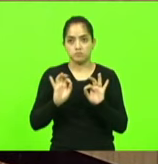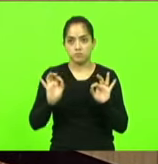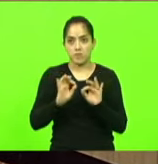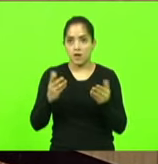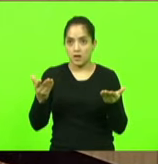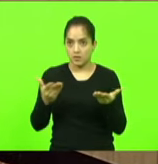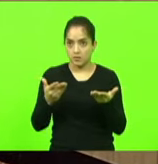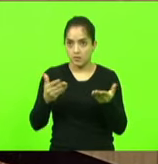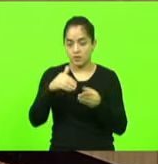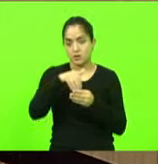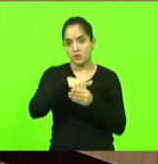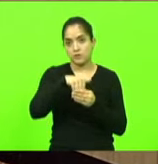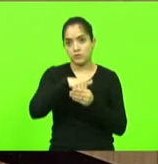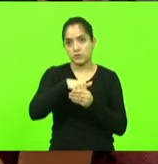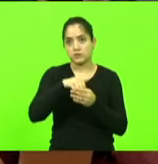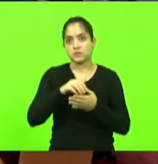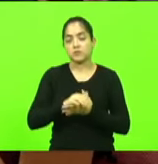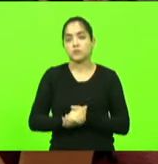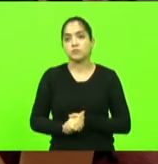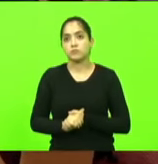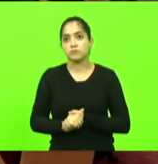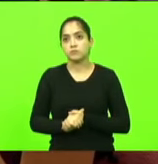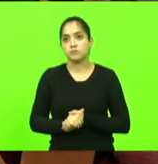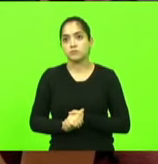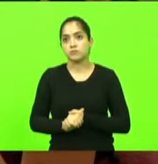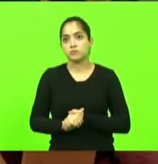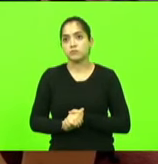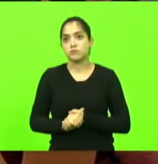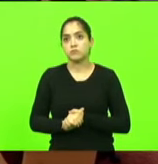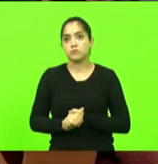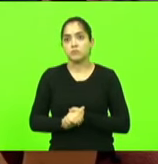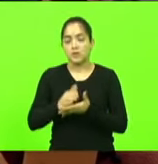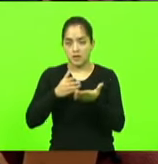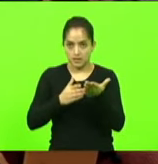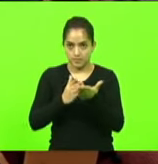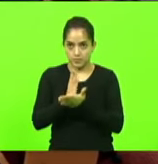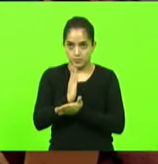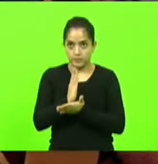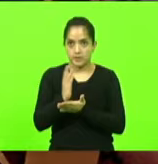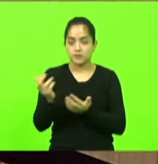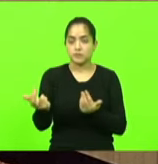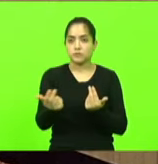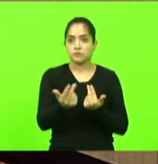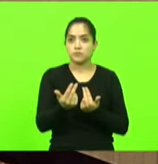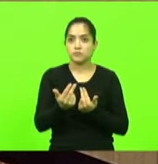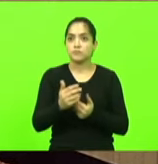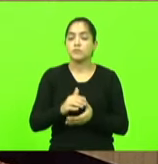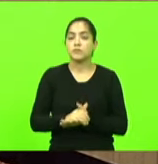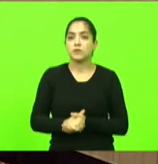em votação, deputados que aprovam, permaneçam como se encontra. Aprovado por unanimidade.